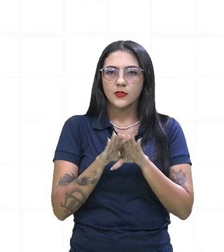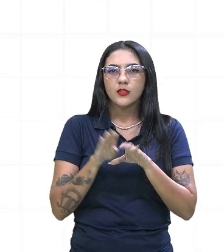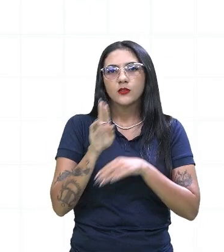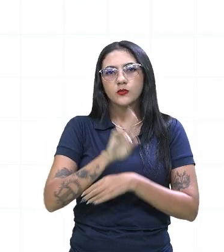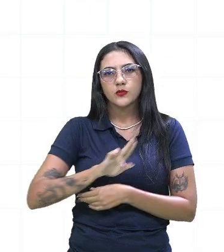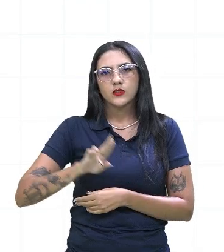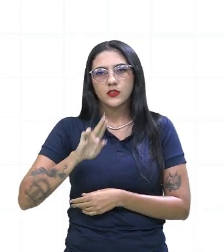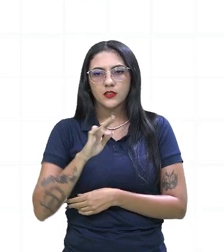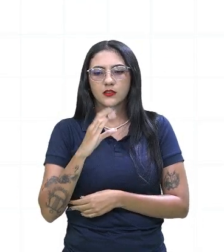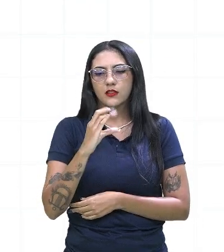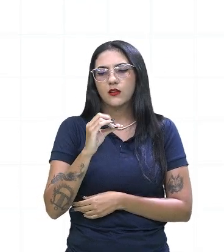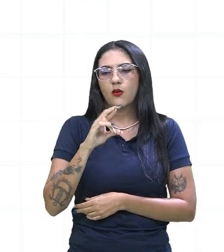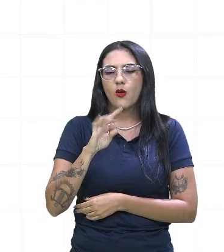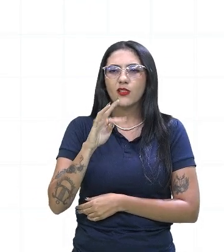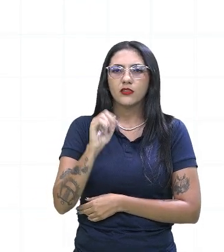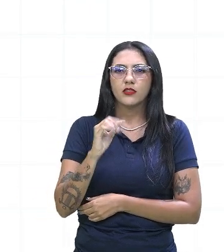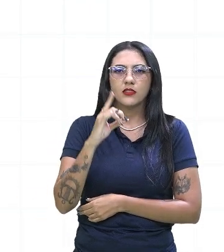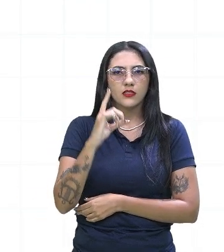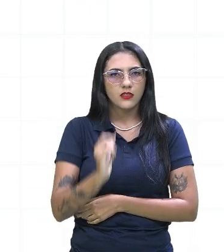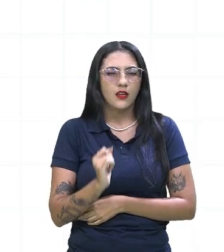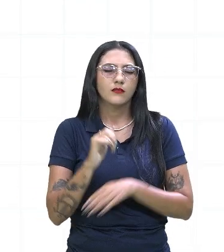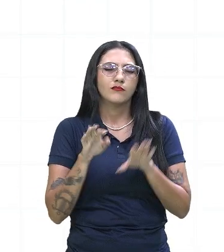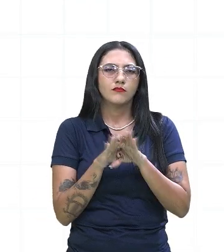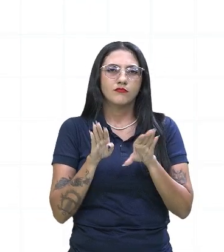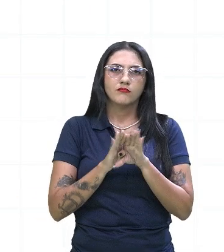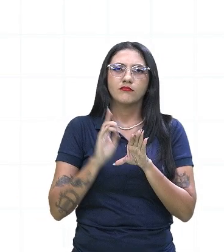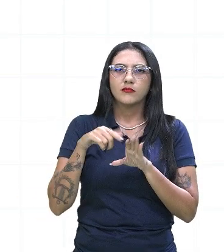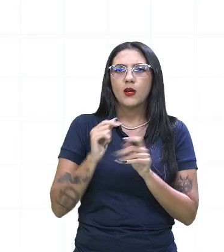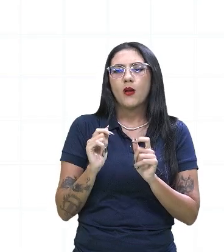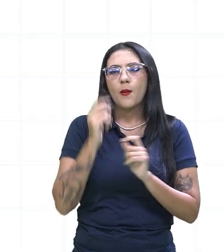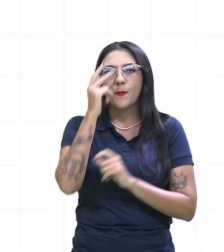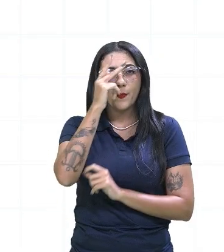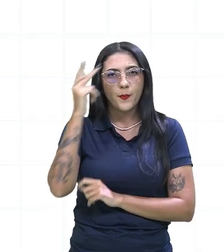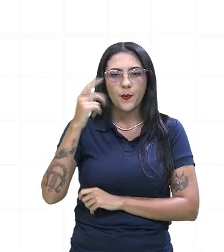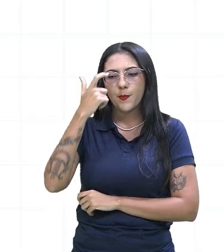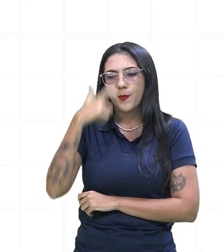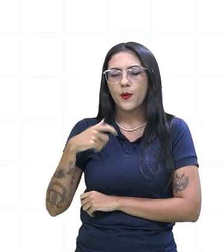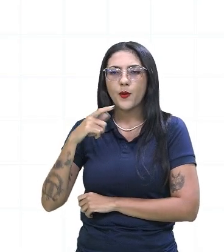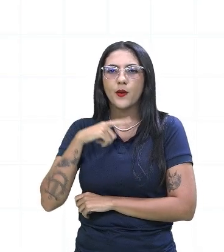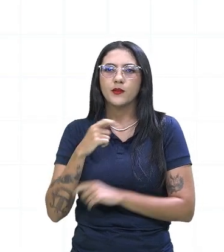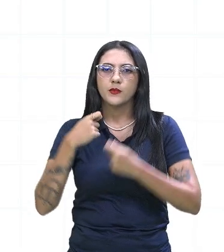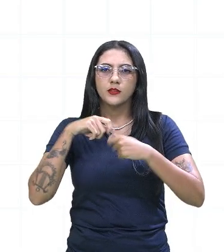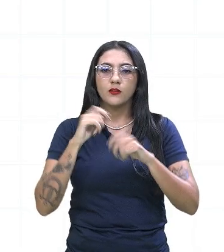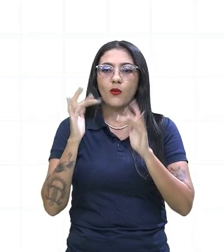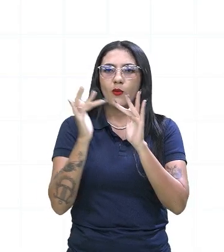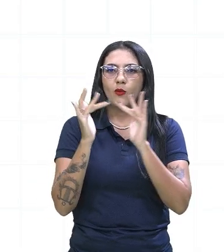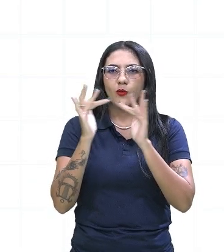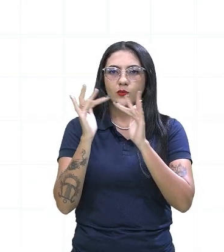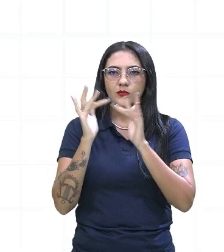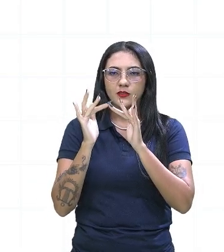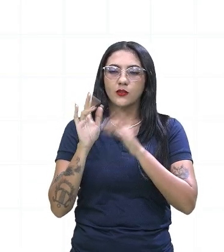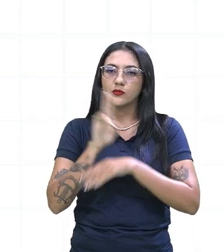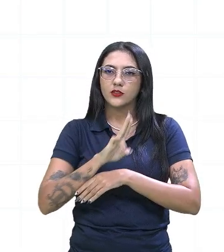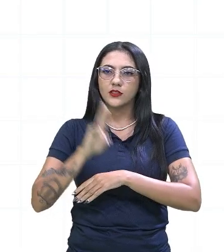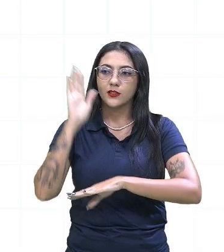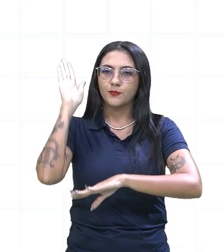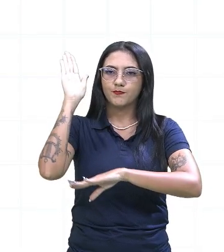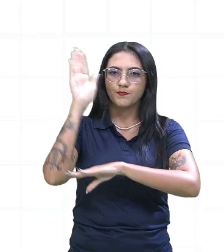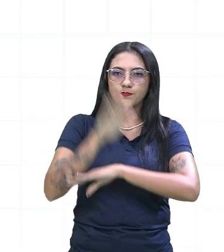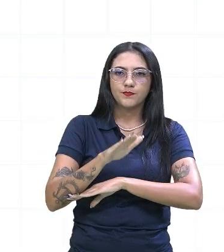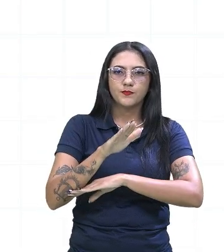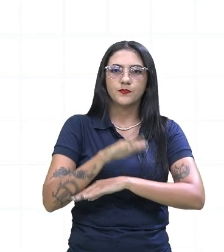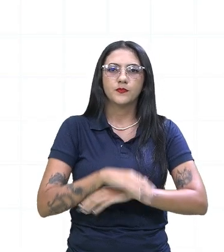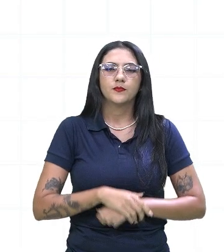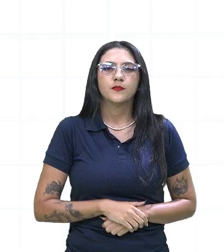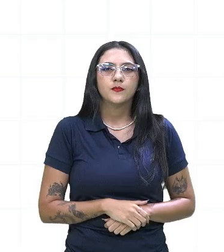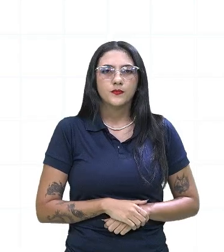popularmente de cortada, onde o atleta faz uma batida na bola de cima para baixo. O bloqueio